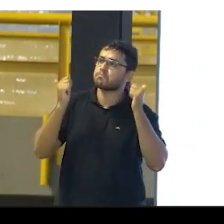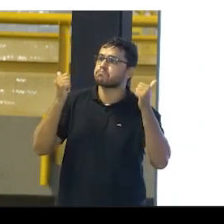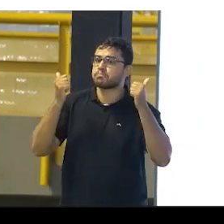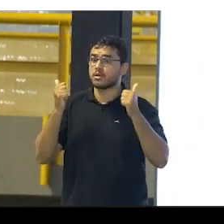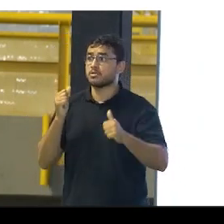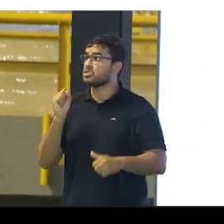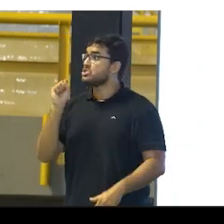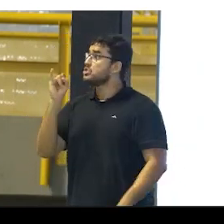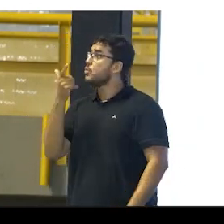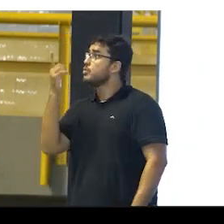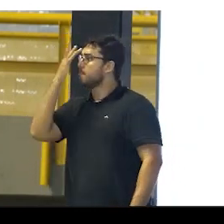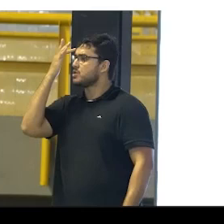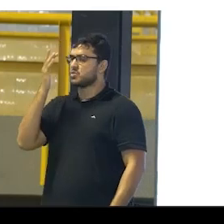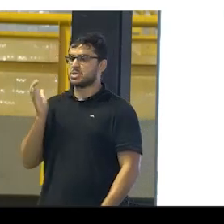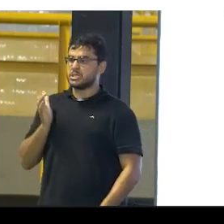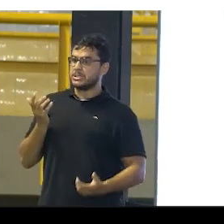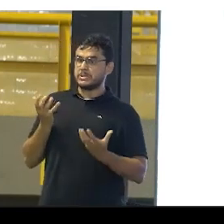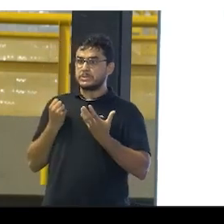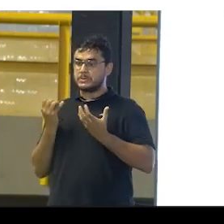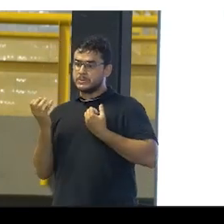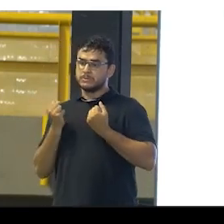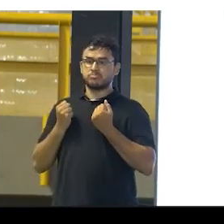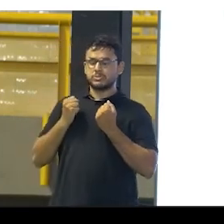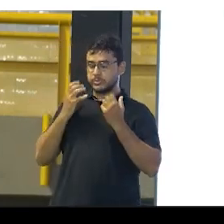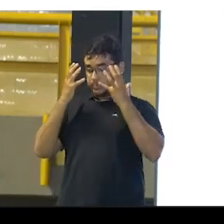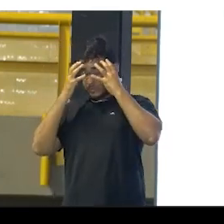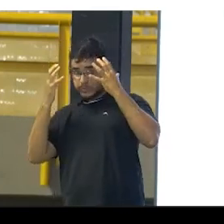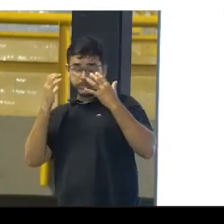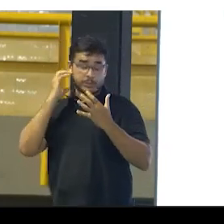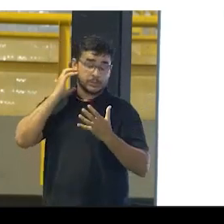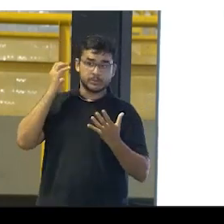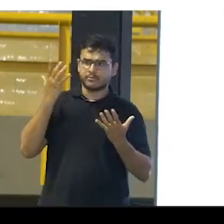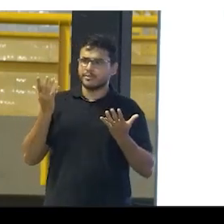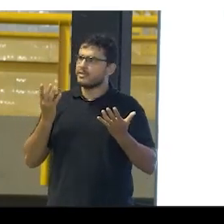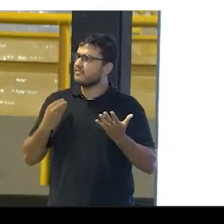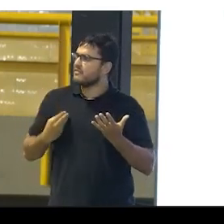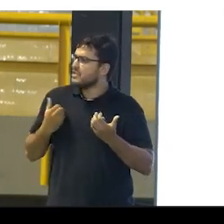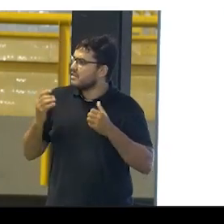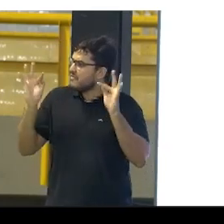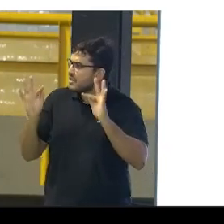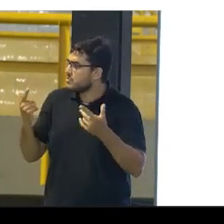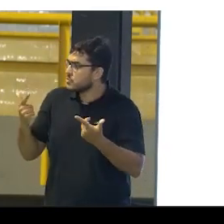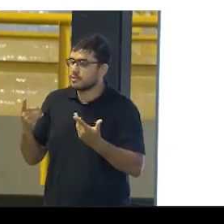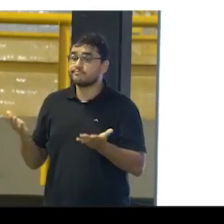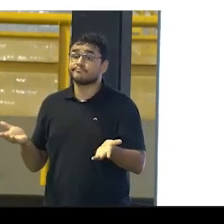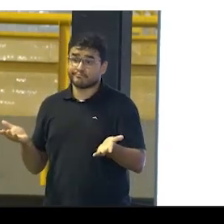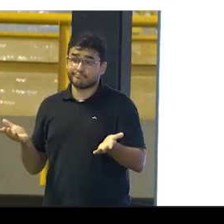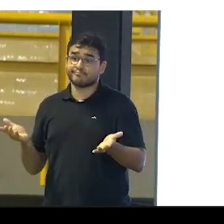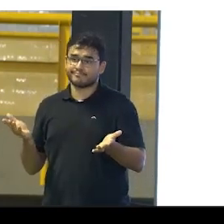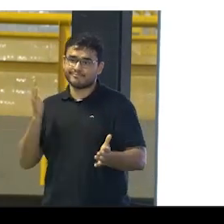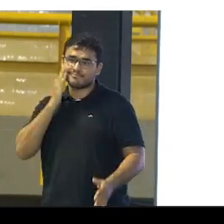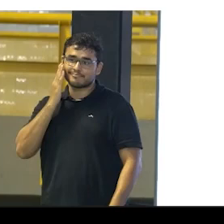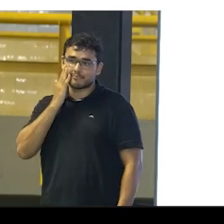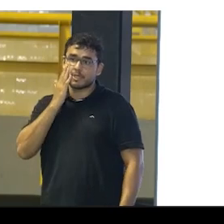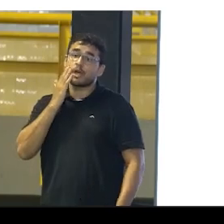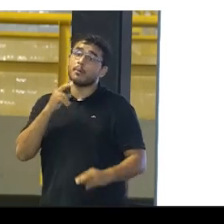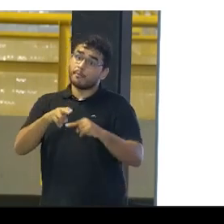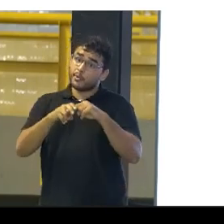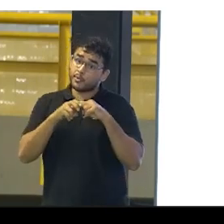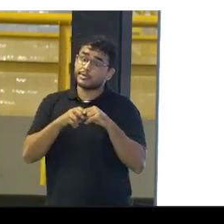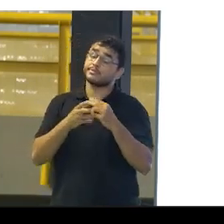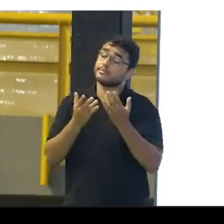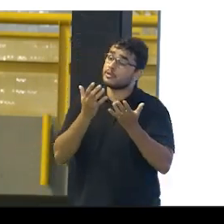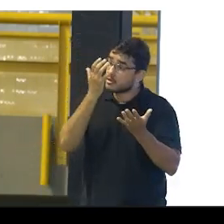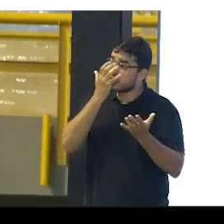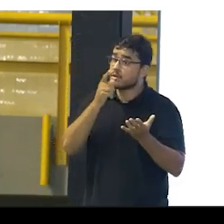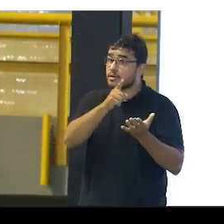que ganha muito e que vive estressado, preocupado, é violento, é endividado. Então você precisa